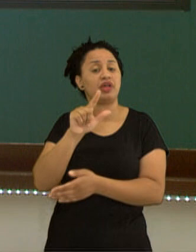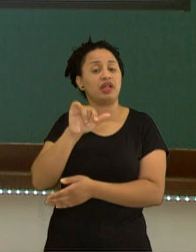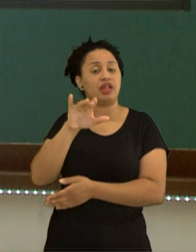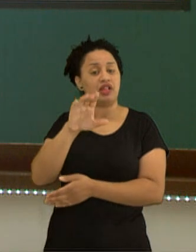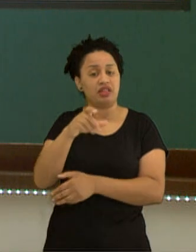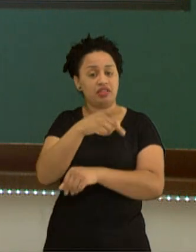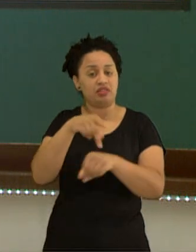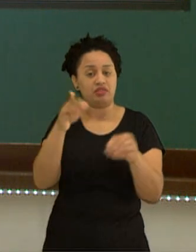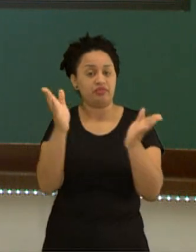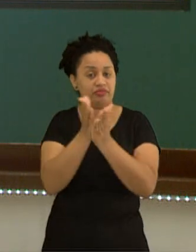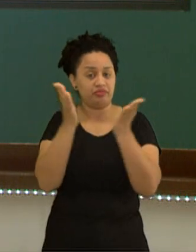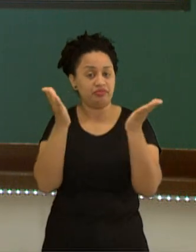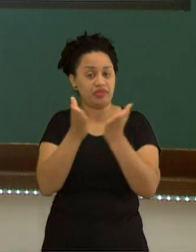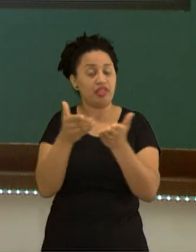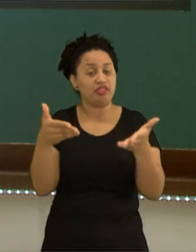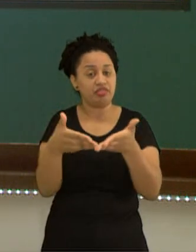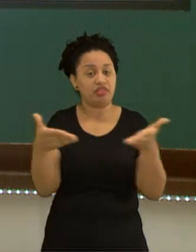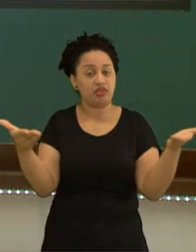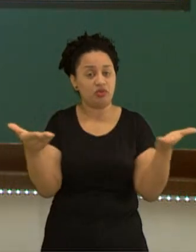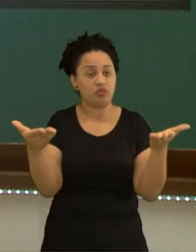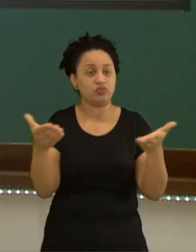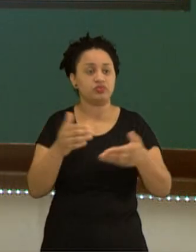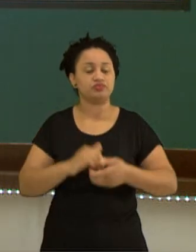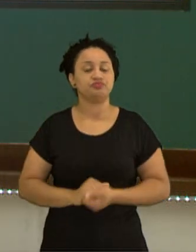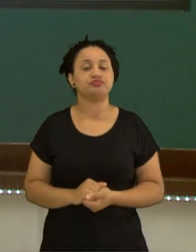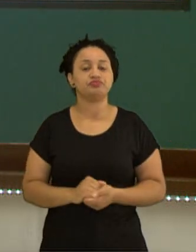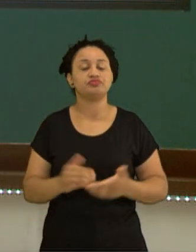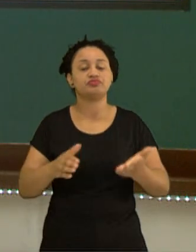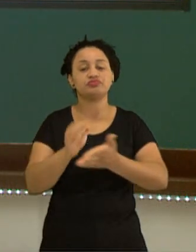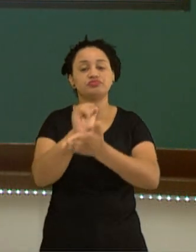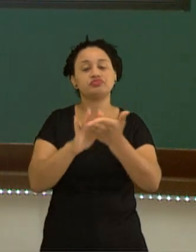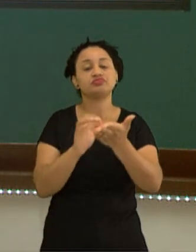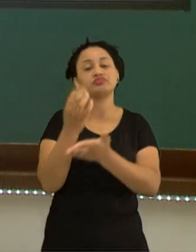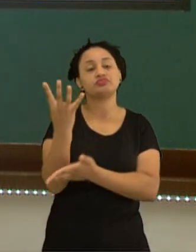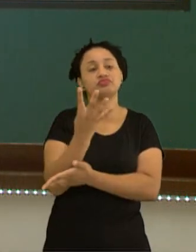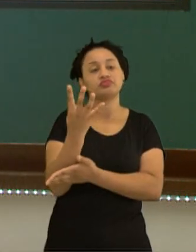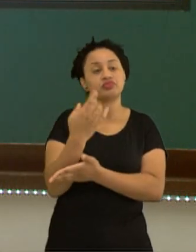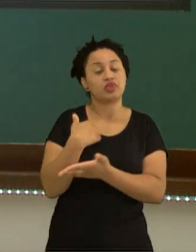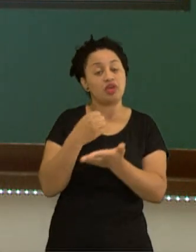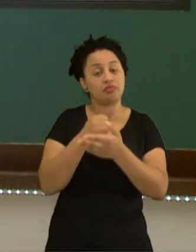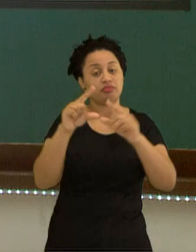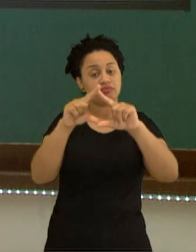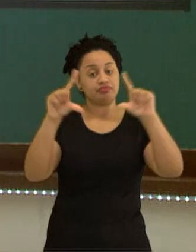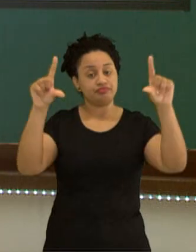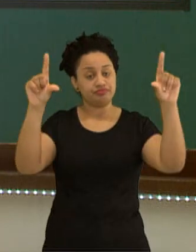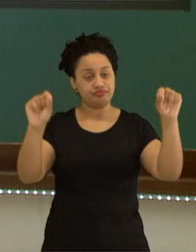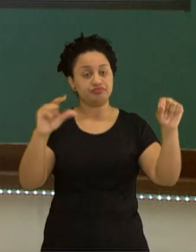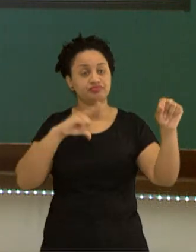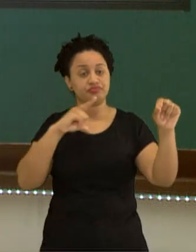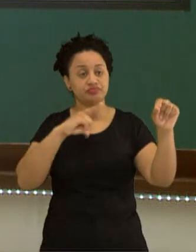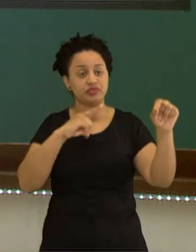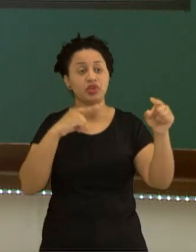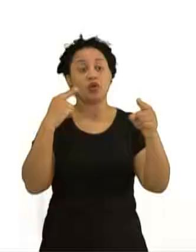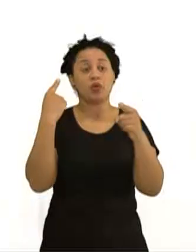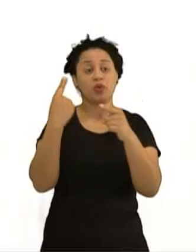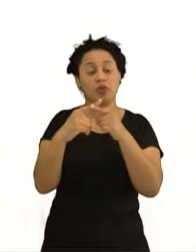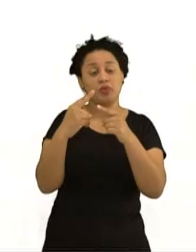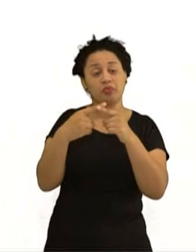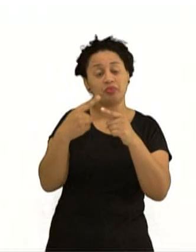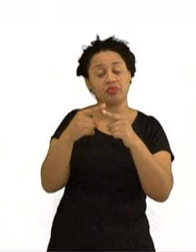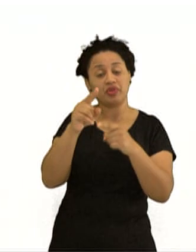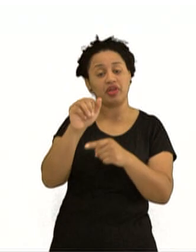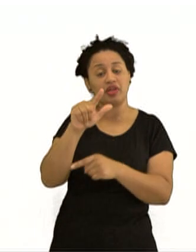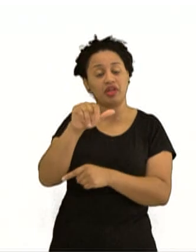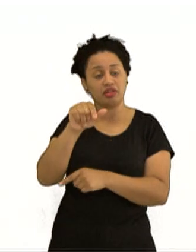das Maravilhas. Atividade 4. Com base no contexto, por que Alice no País